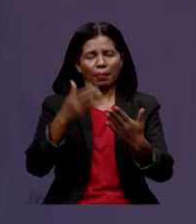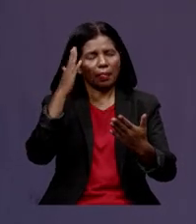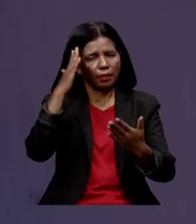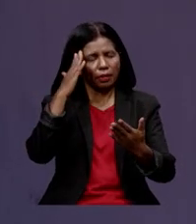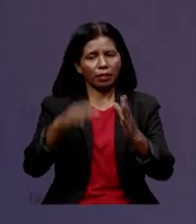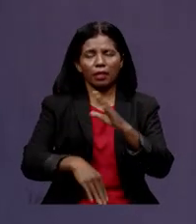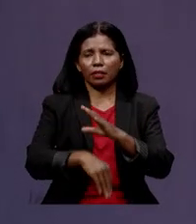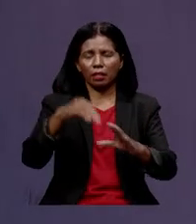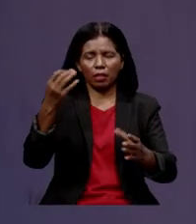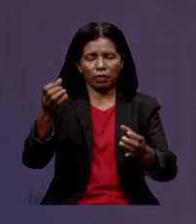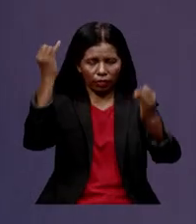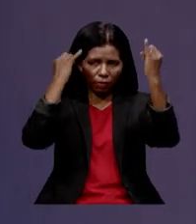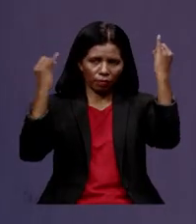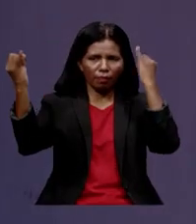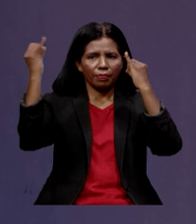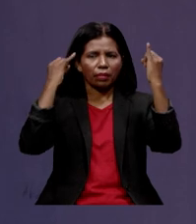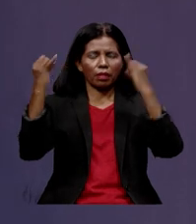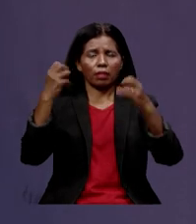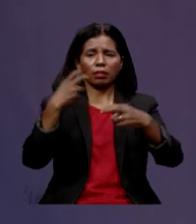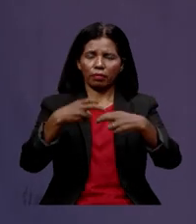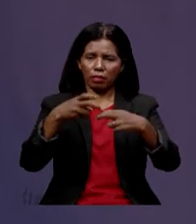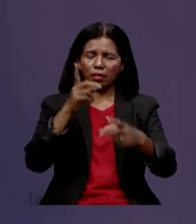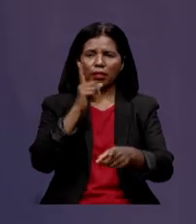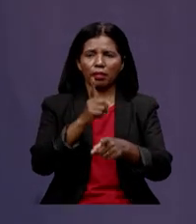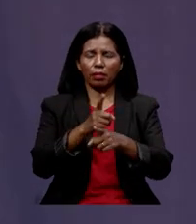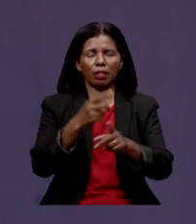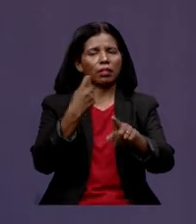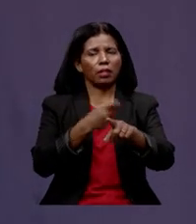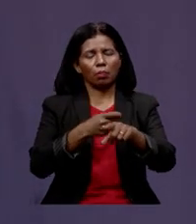traçar informação é difícil de ver e é momento